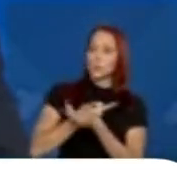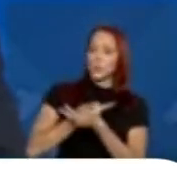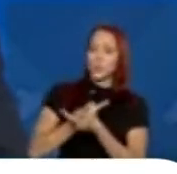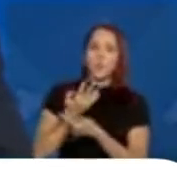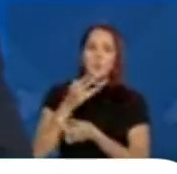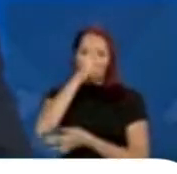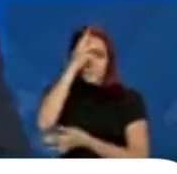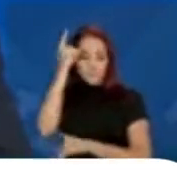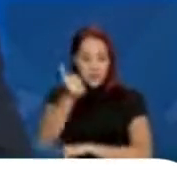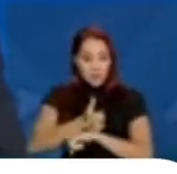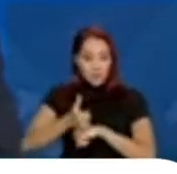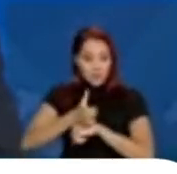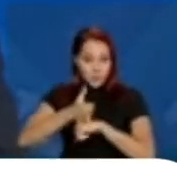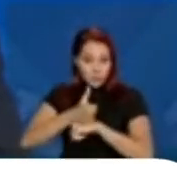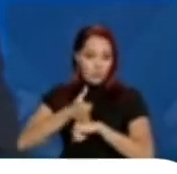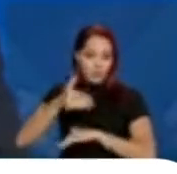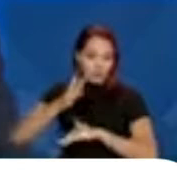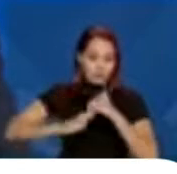pessoal.